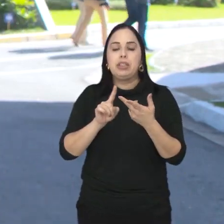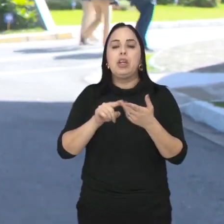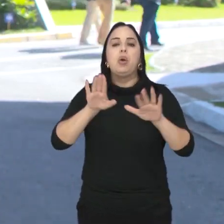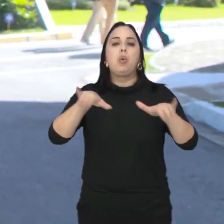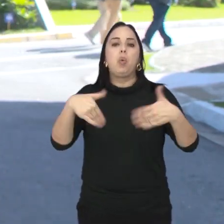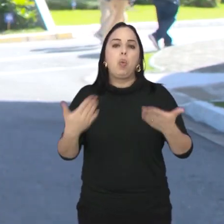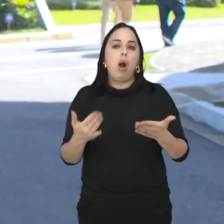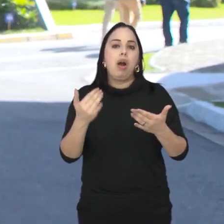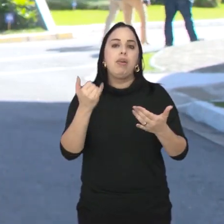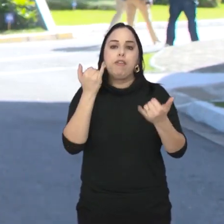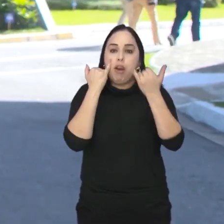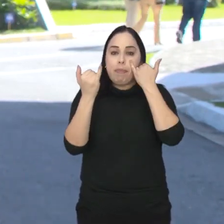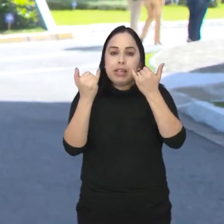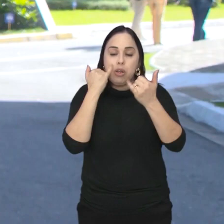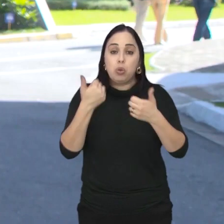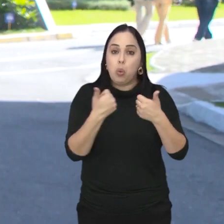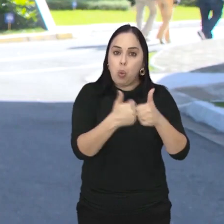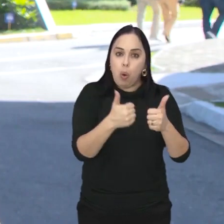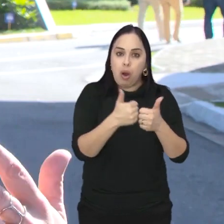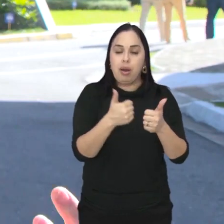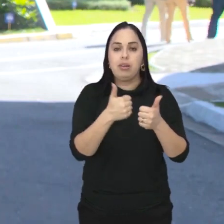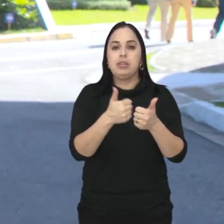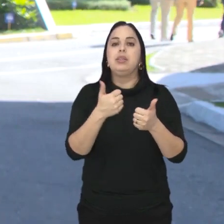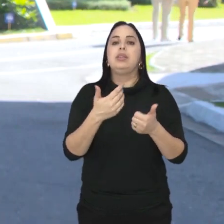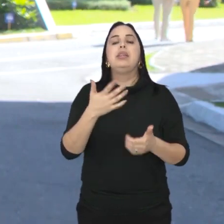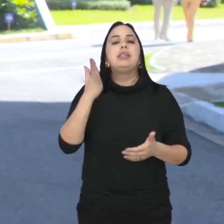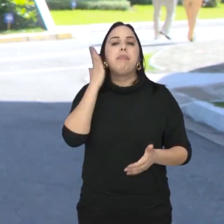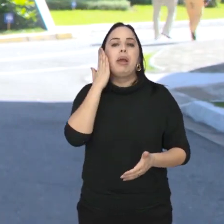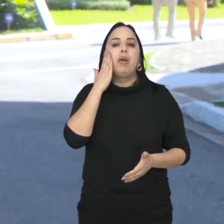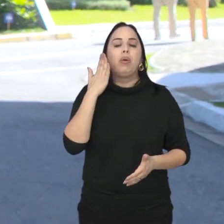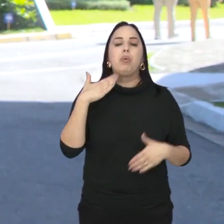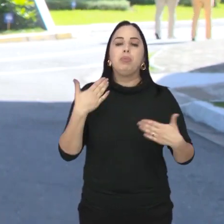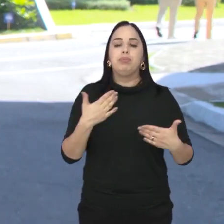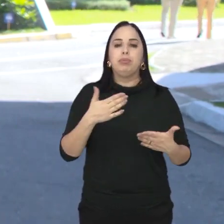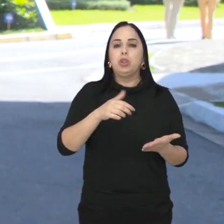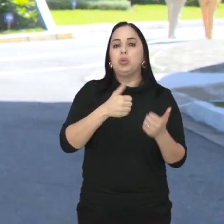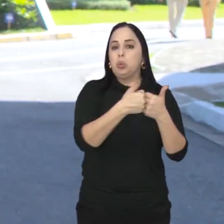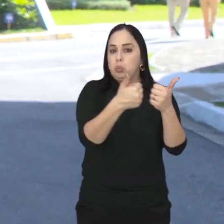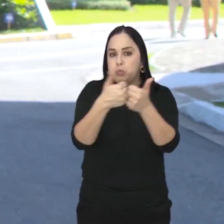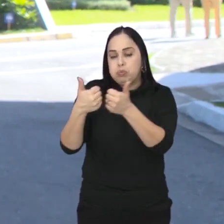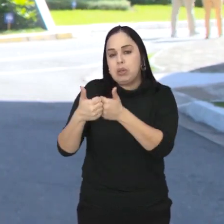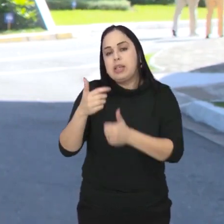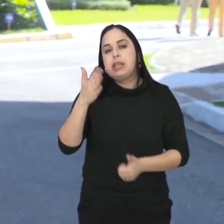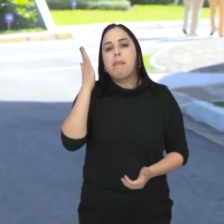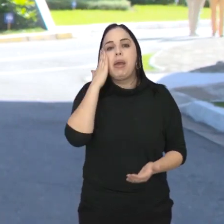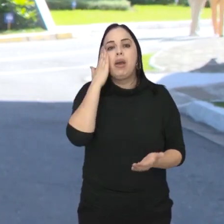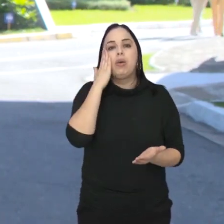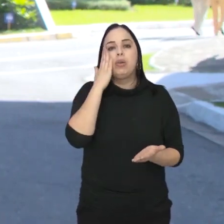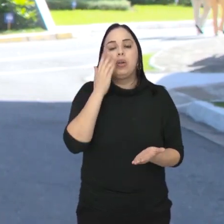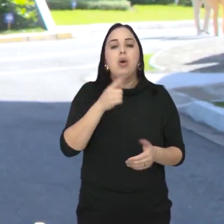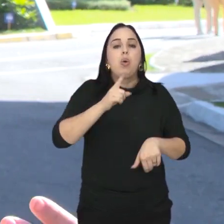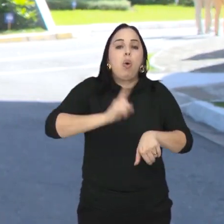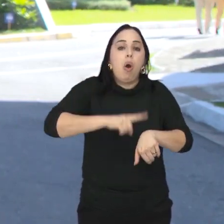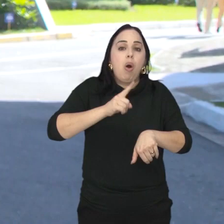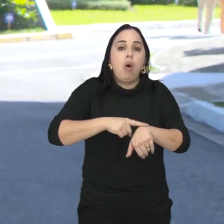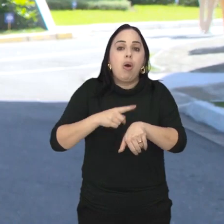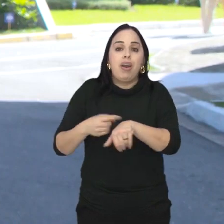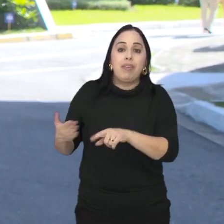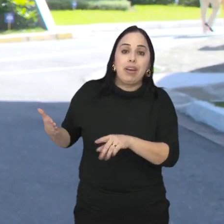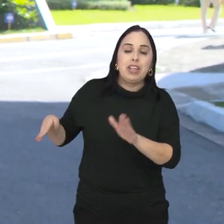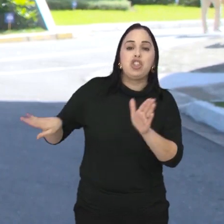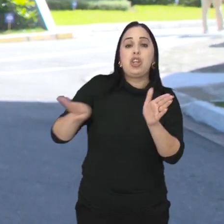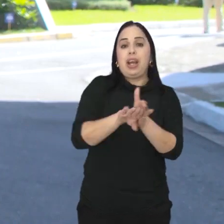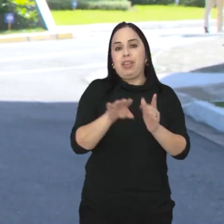dentro dos ônibus, né, os GPS dentro de 100% da nossa frota, né, para que ela pudesse saber exatamente o horário que o ônibus